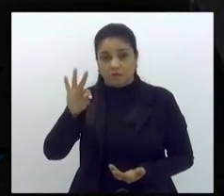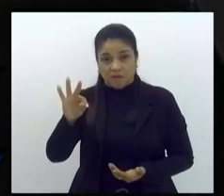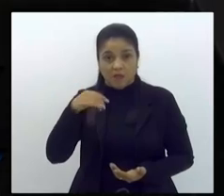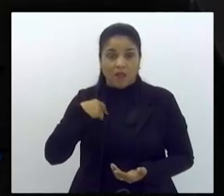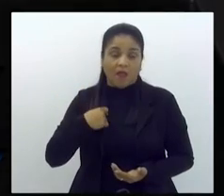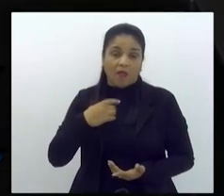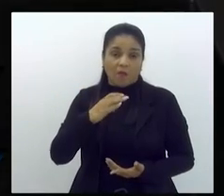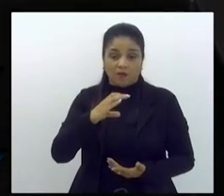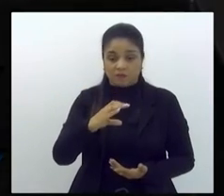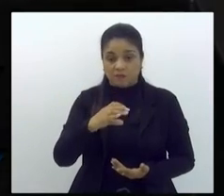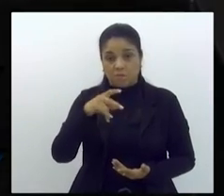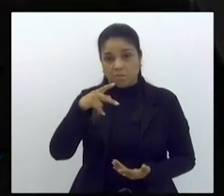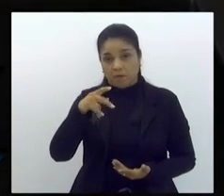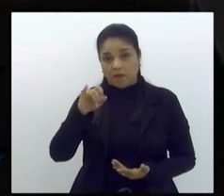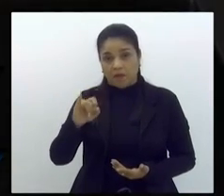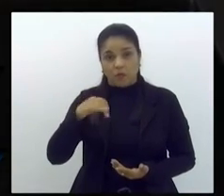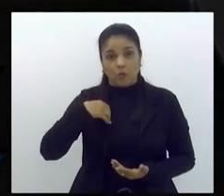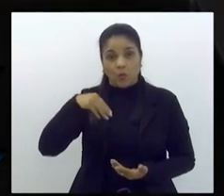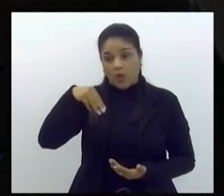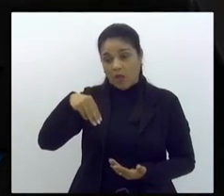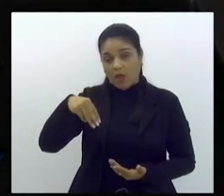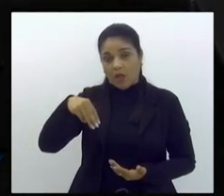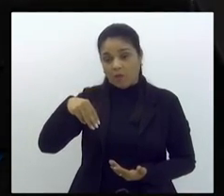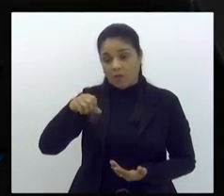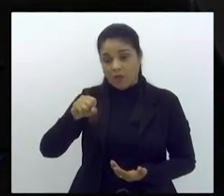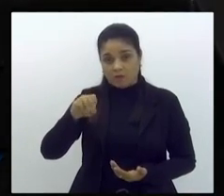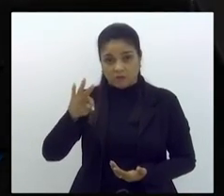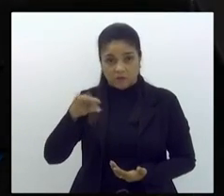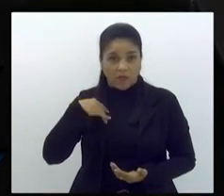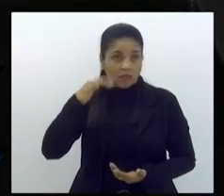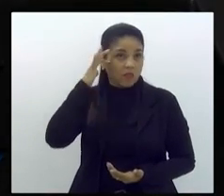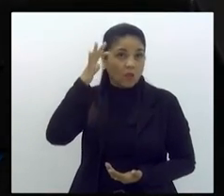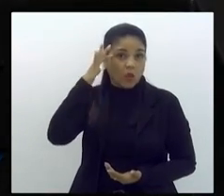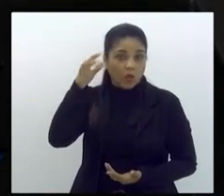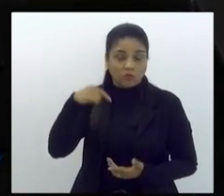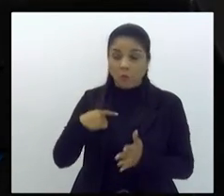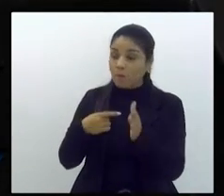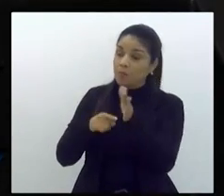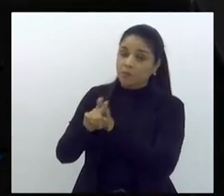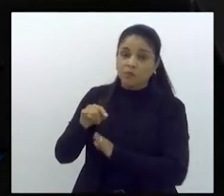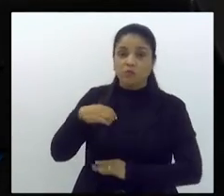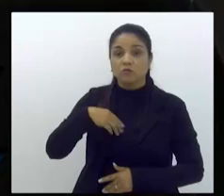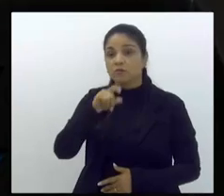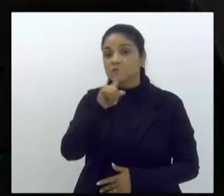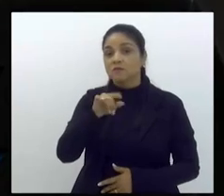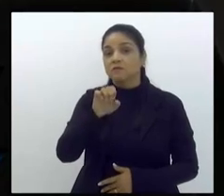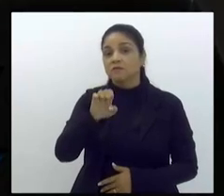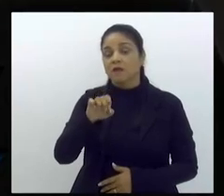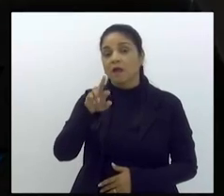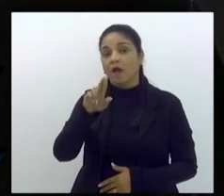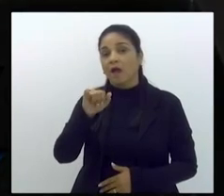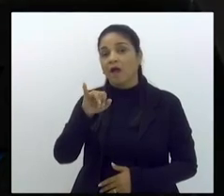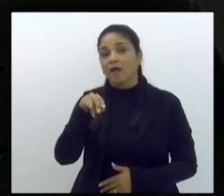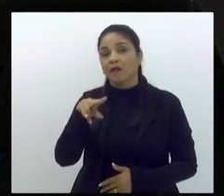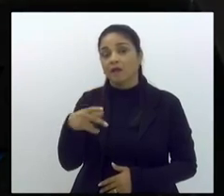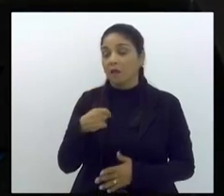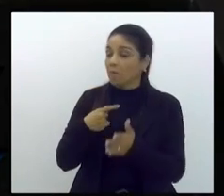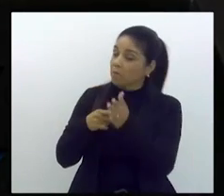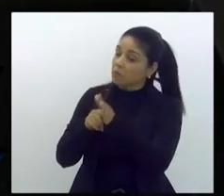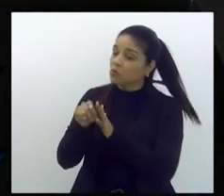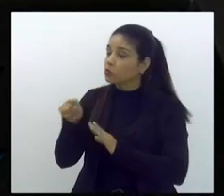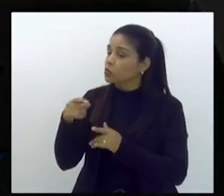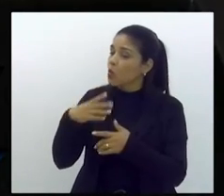ideológica chegar ao ponto de perguntar ao Zé rainha o porquê que a filha dele fazia